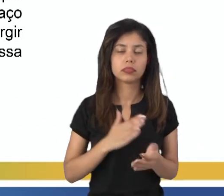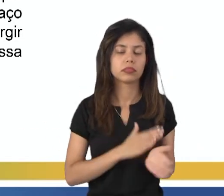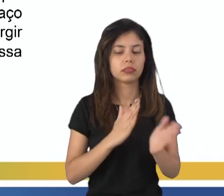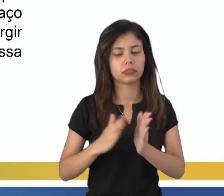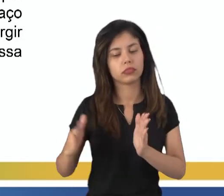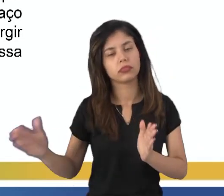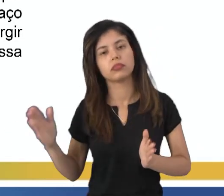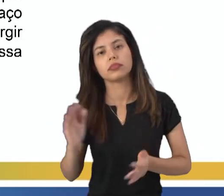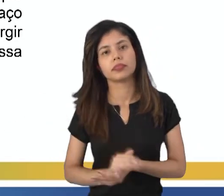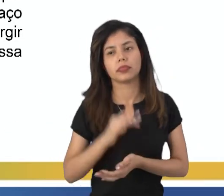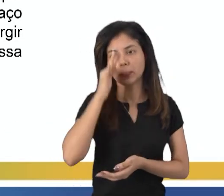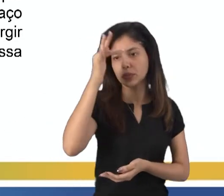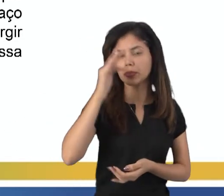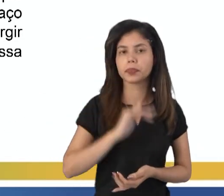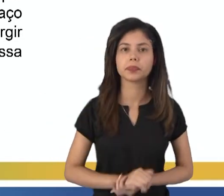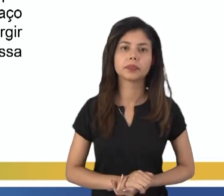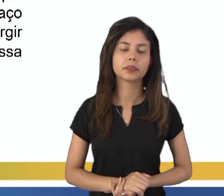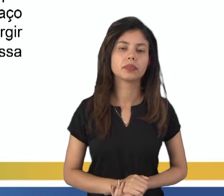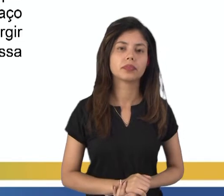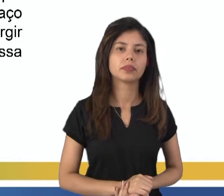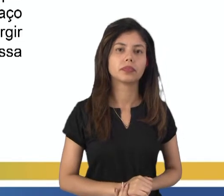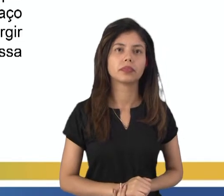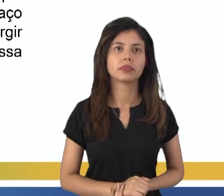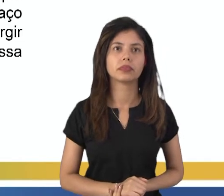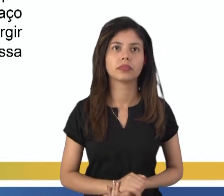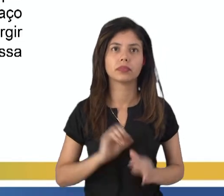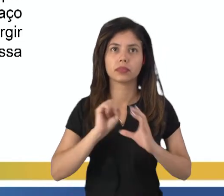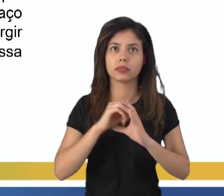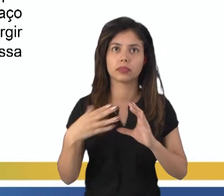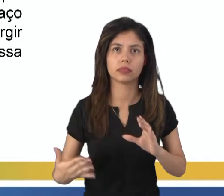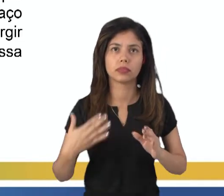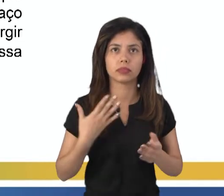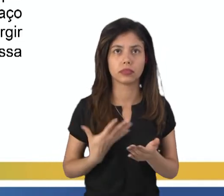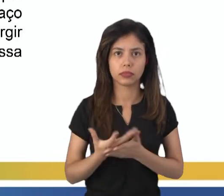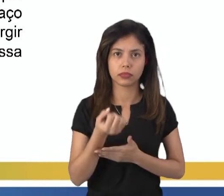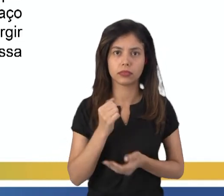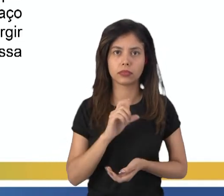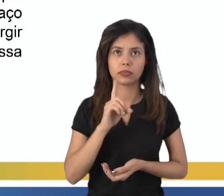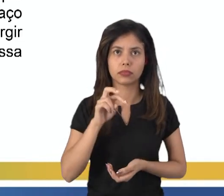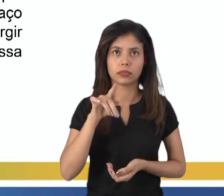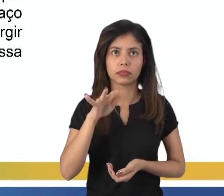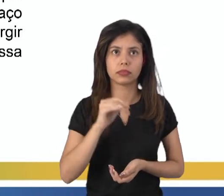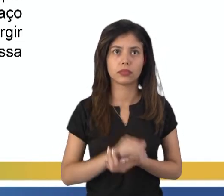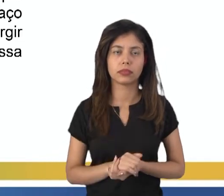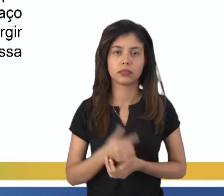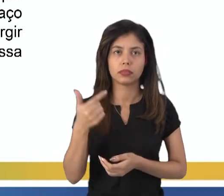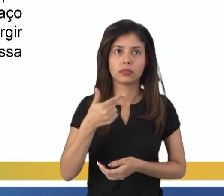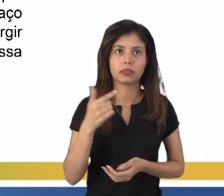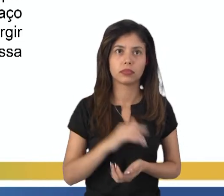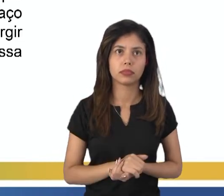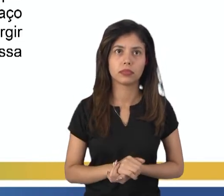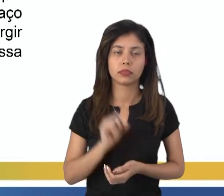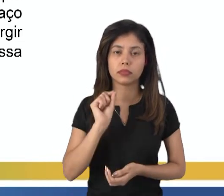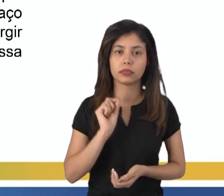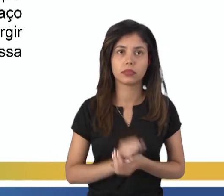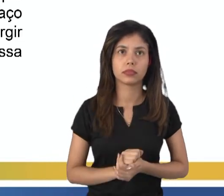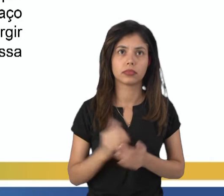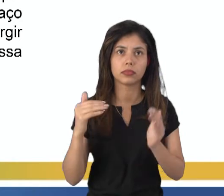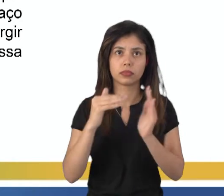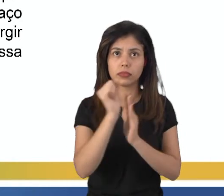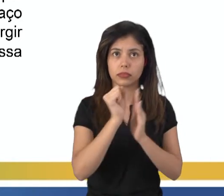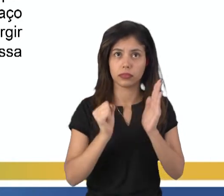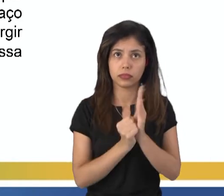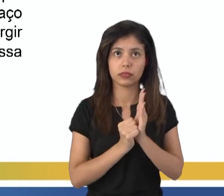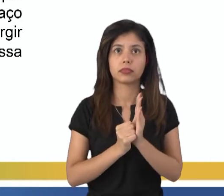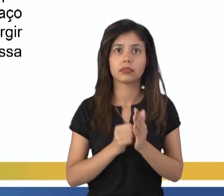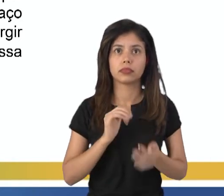passado para as minhas gerações futuras, né? O que se aplica aí nos caracteres adquiridos. E na questão 2 nós temos o seguinte: até meados do